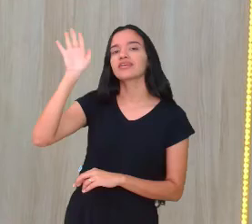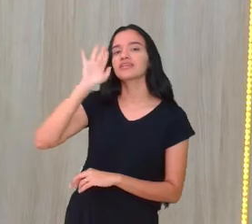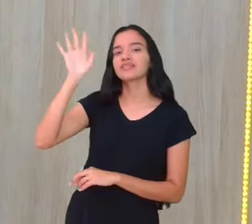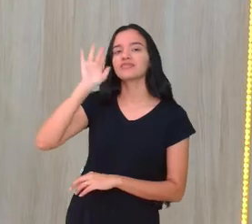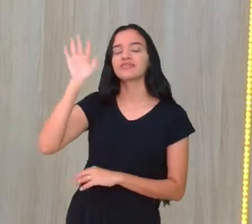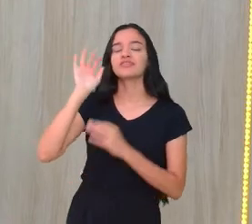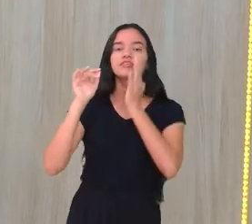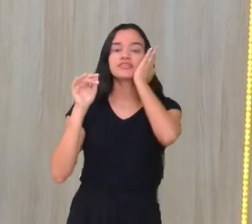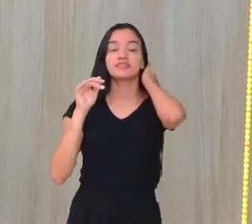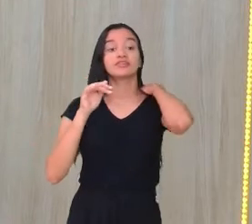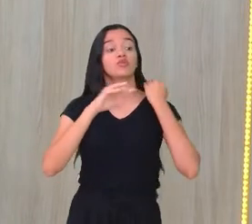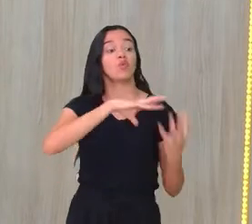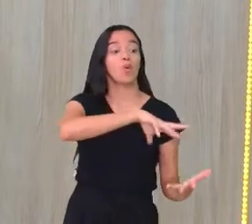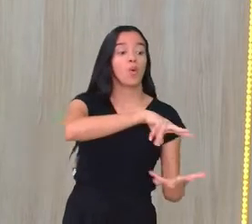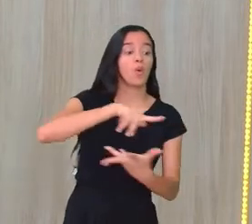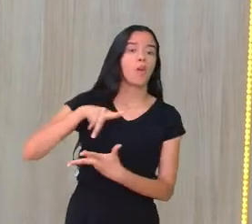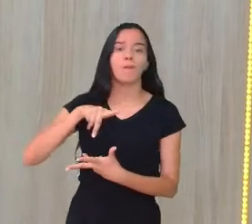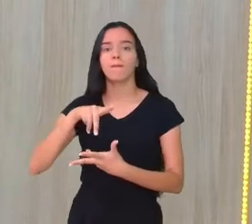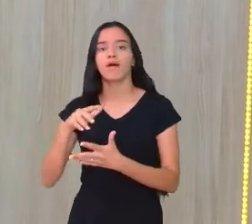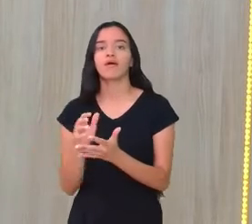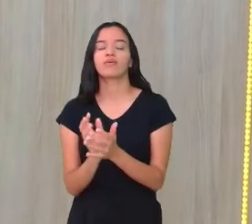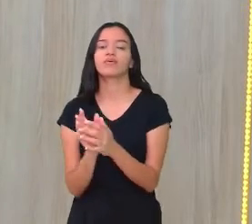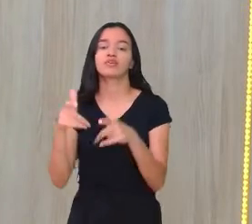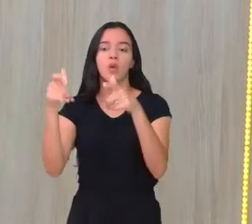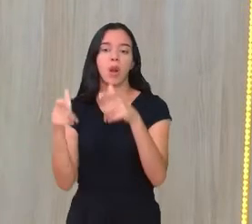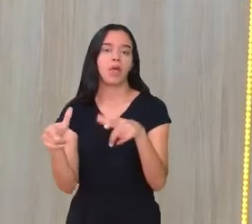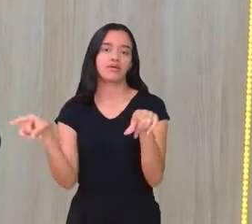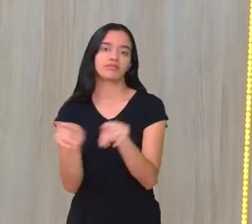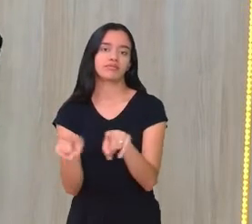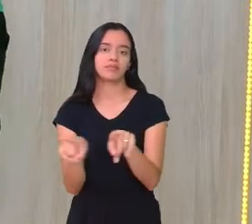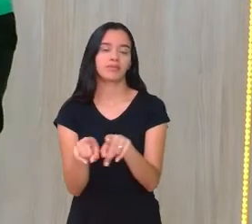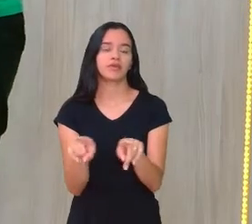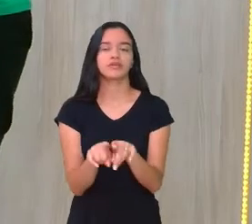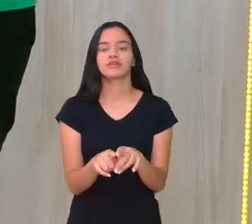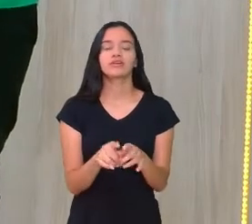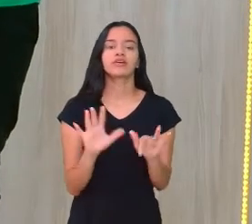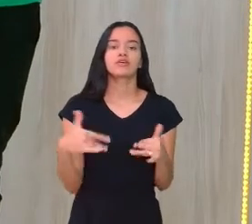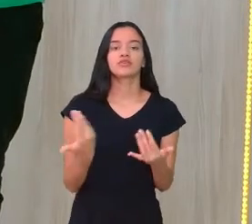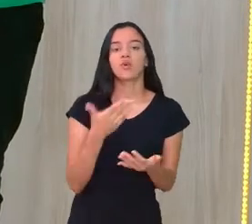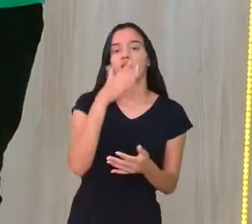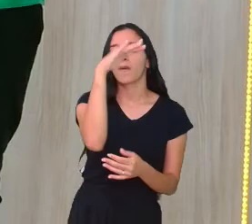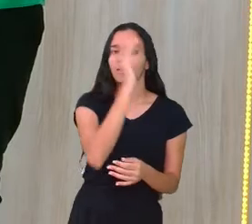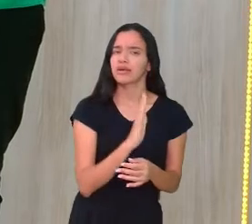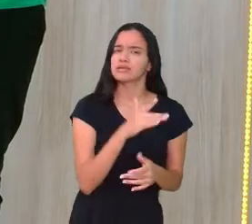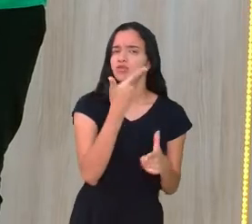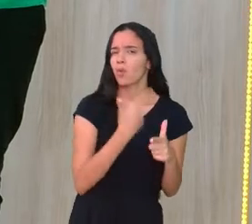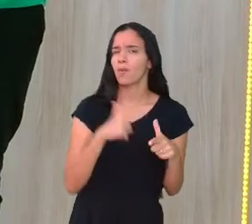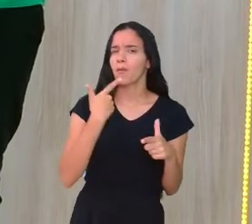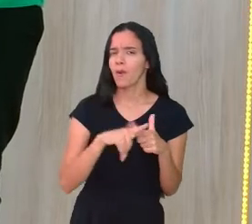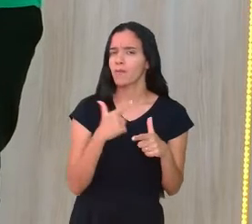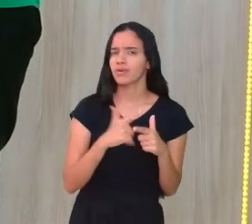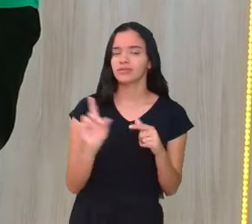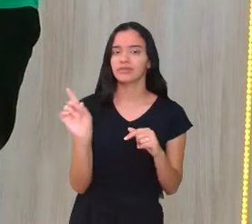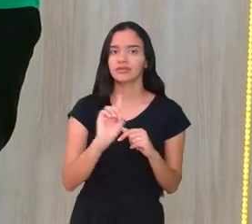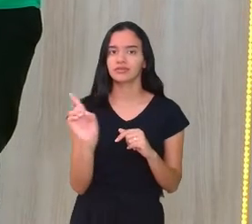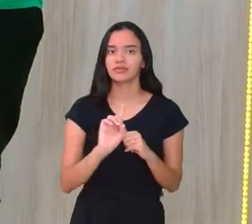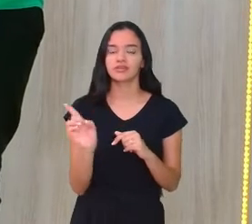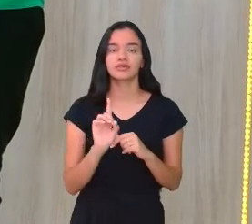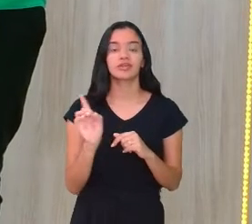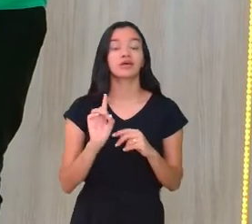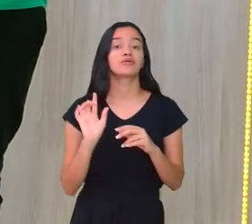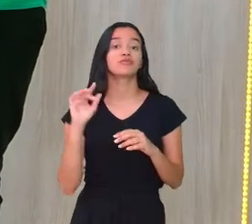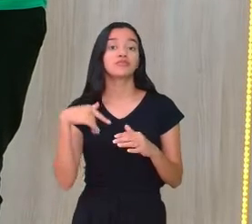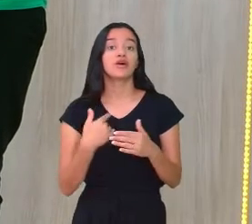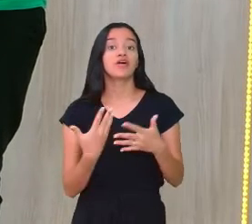e o local, beleza? Então saneamento básico não é só um problema do Brasil, tá? Então vamos perceber aqui, ó,